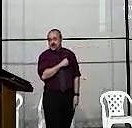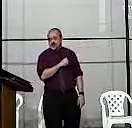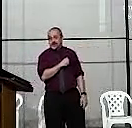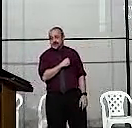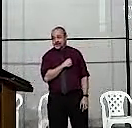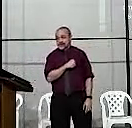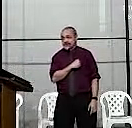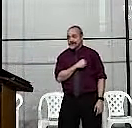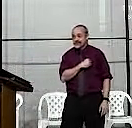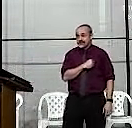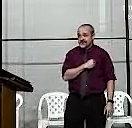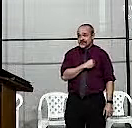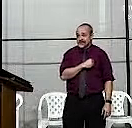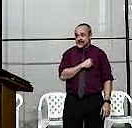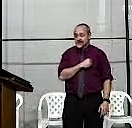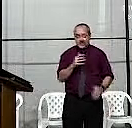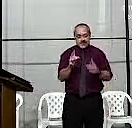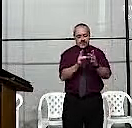pecadores.